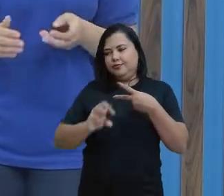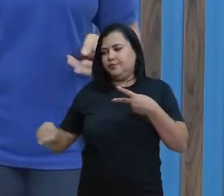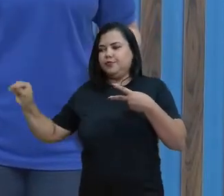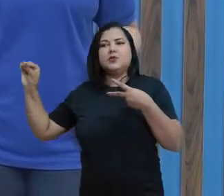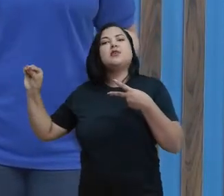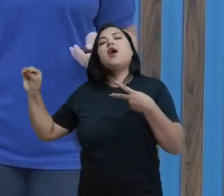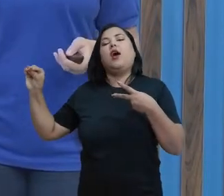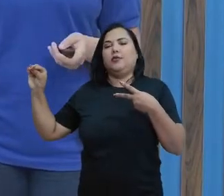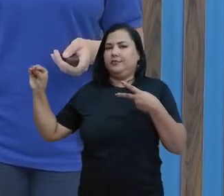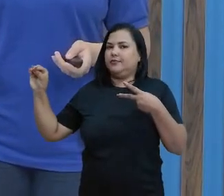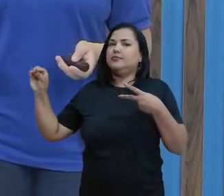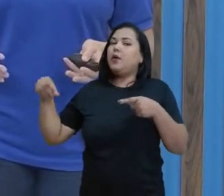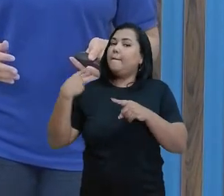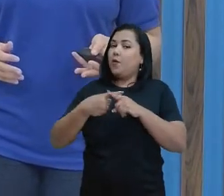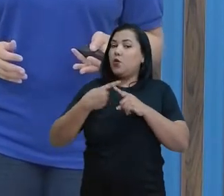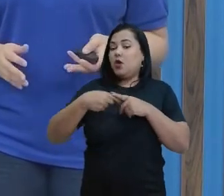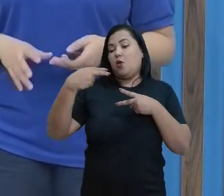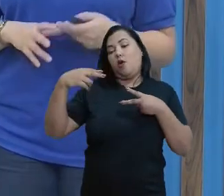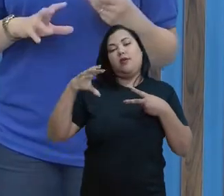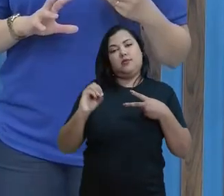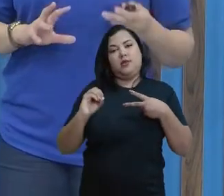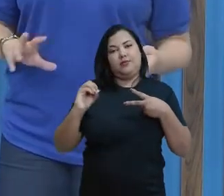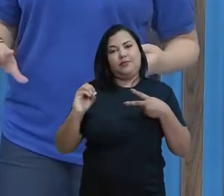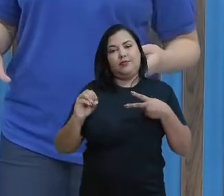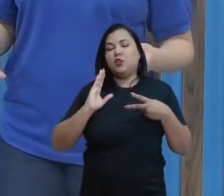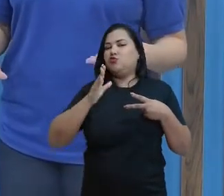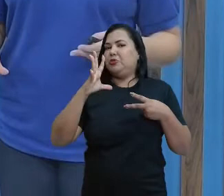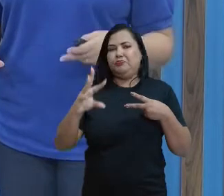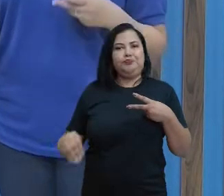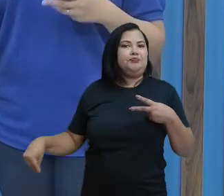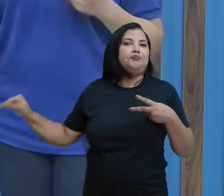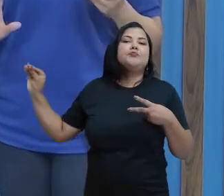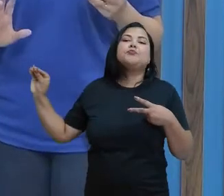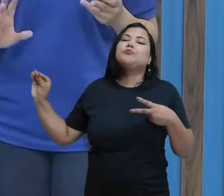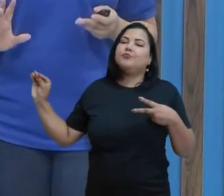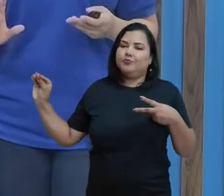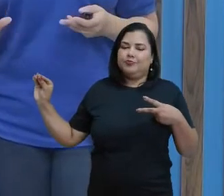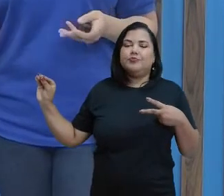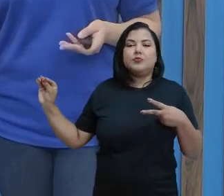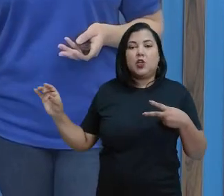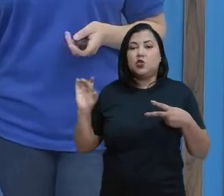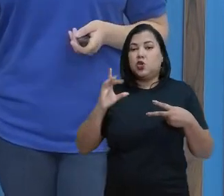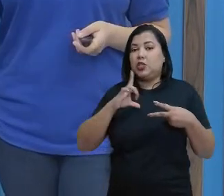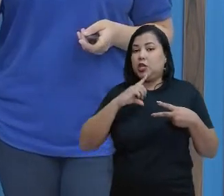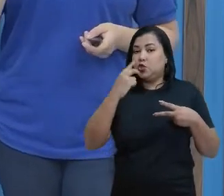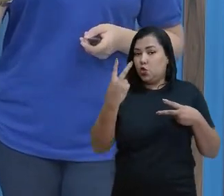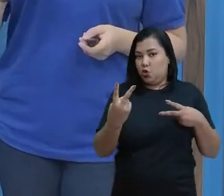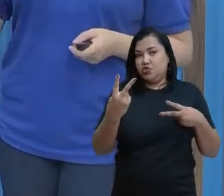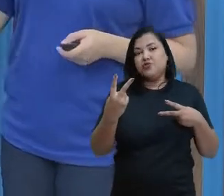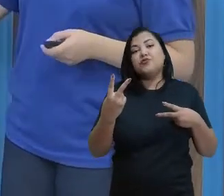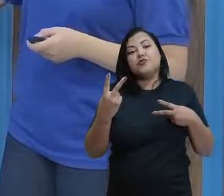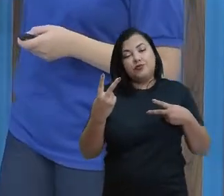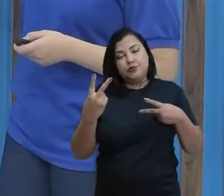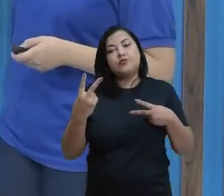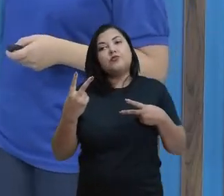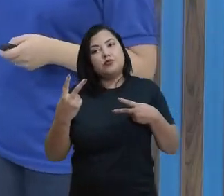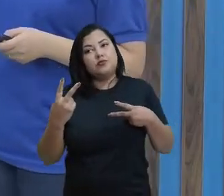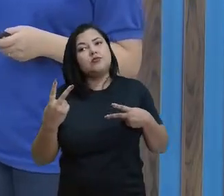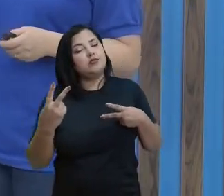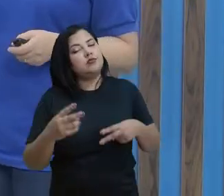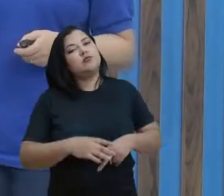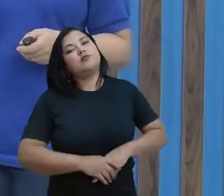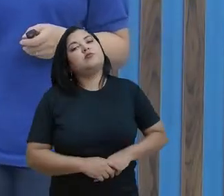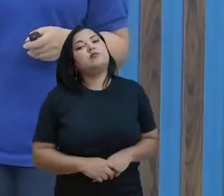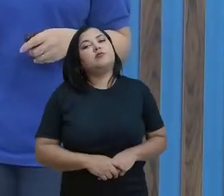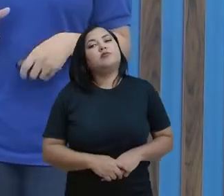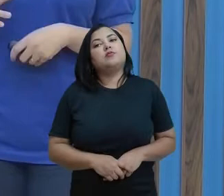ele desapareceu da minha equação. Então, a gente já não tem mais os 3, agora a gente só tem 2 termos aí, né? 2